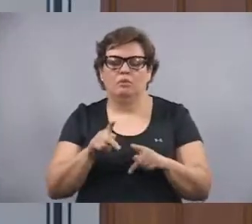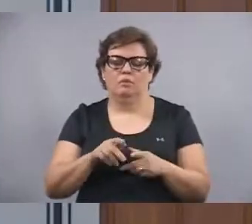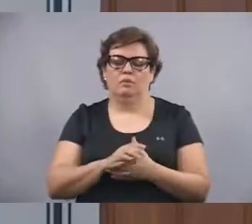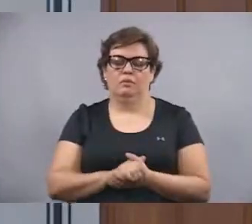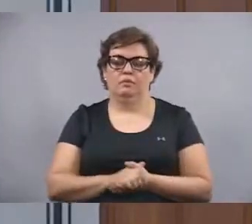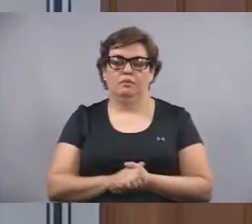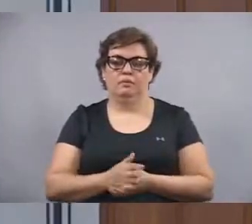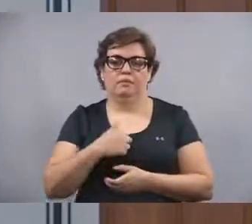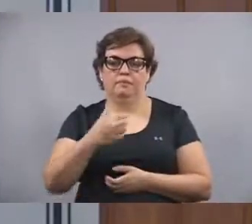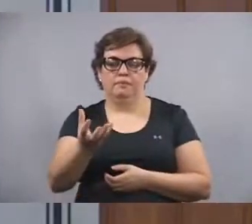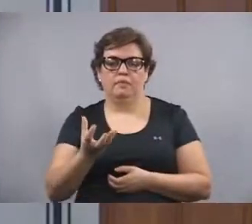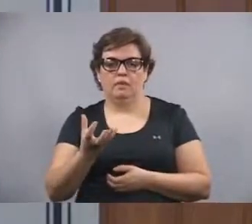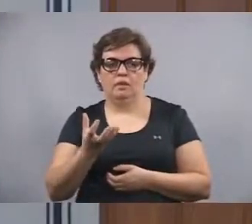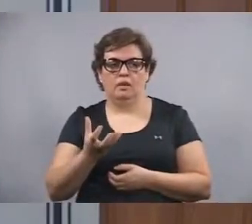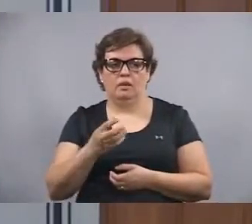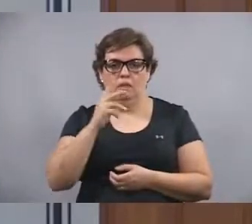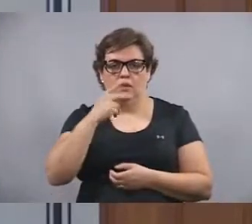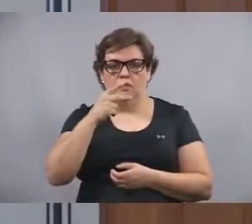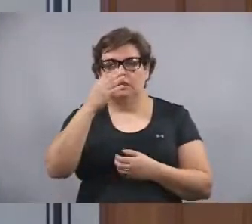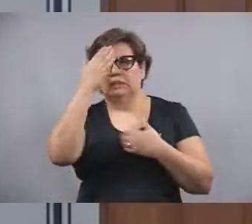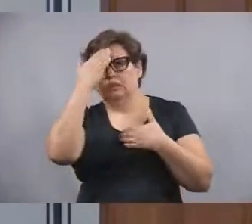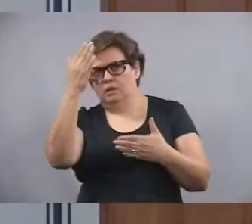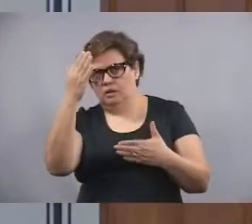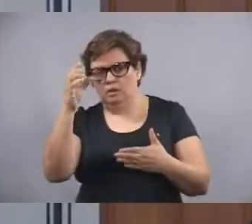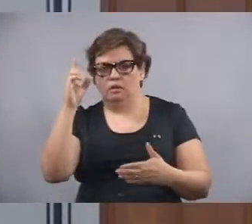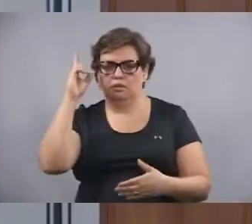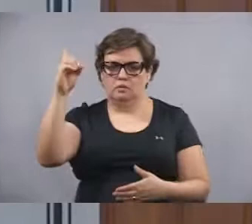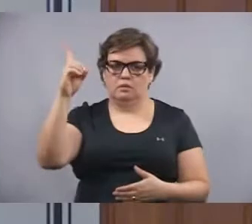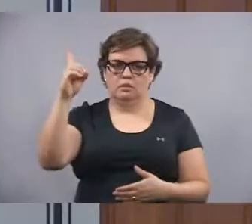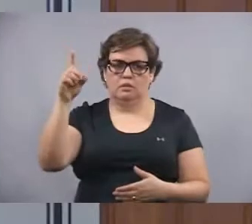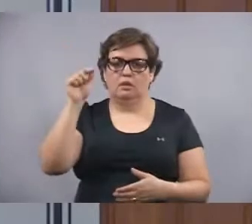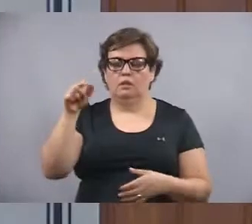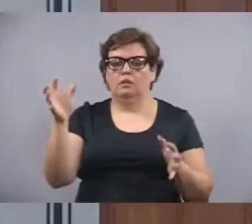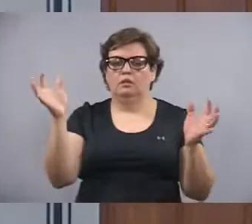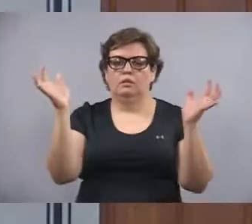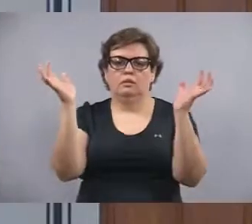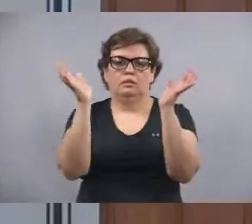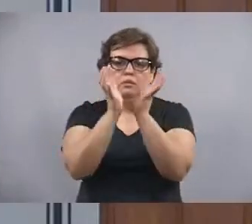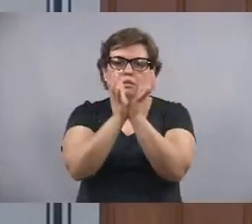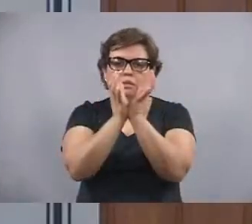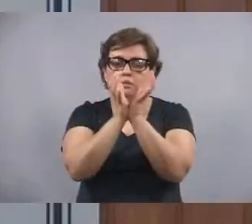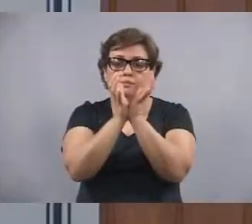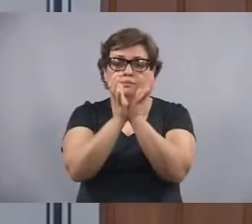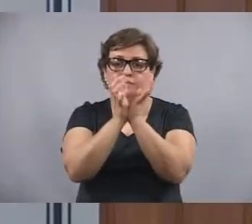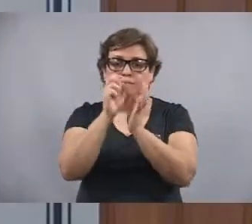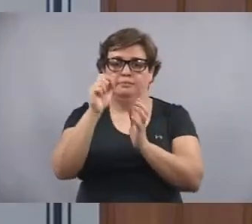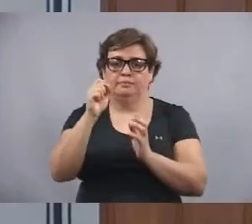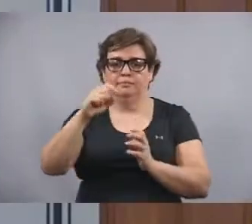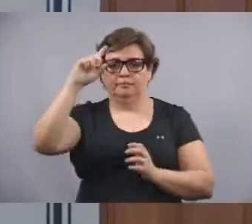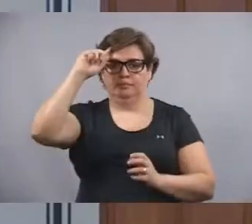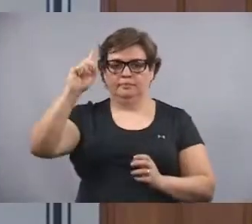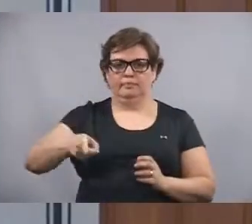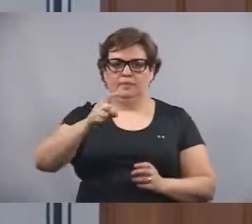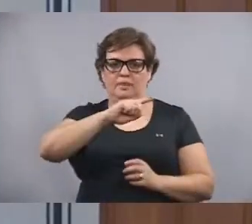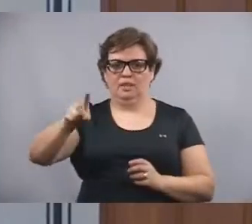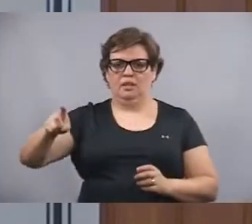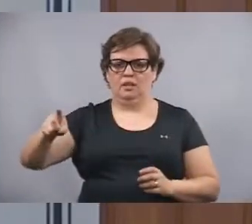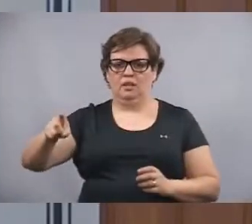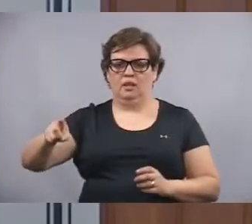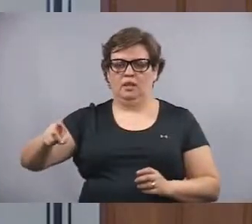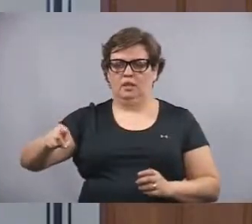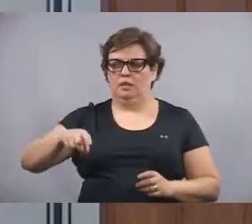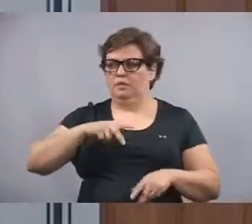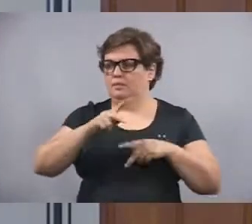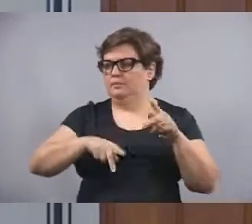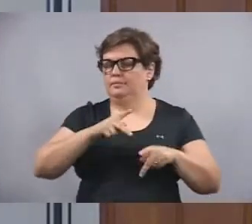eu quero dizer, graças a Deus, esse grupo que mandou esses coronéis que